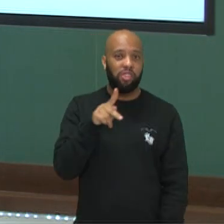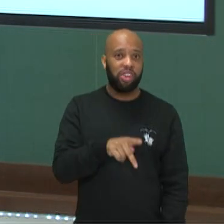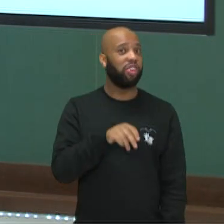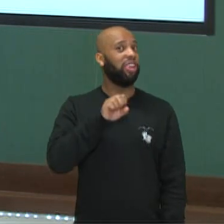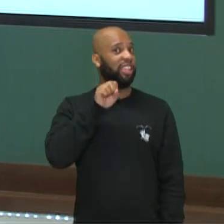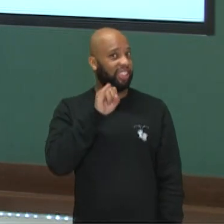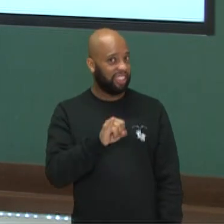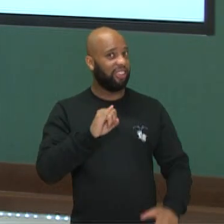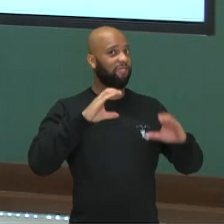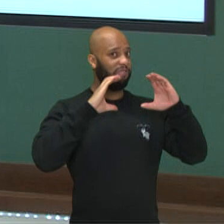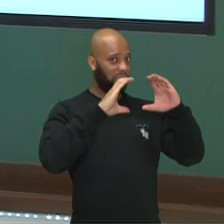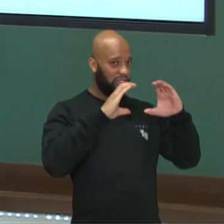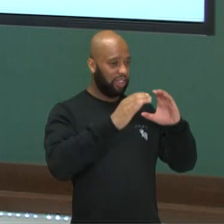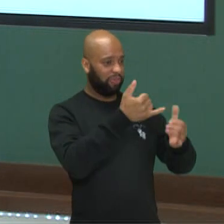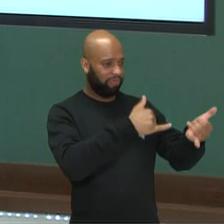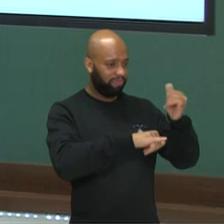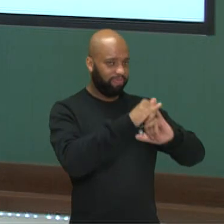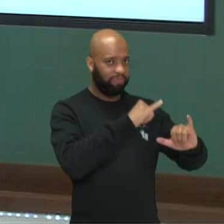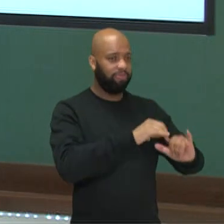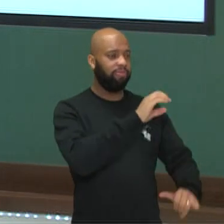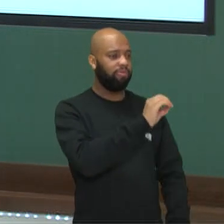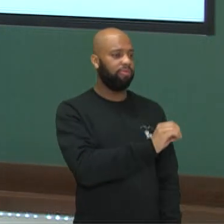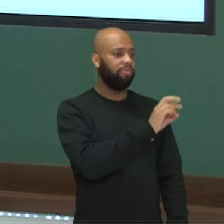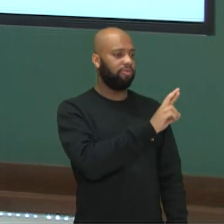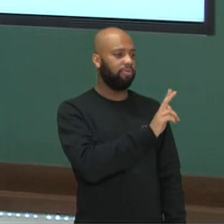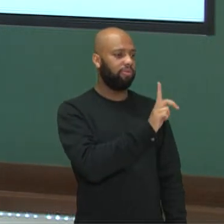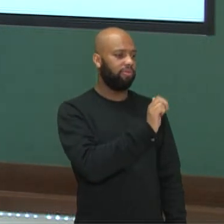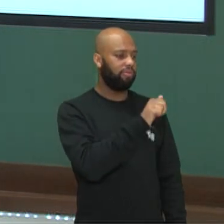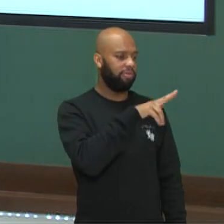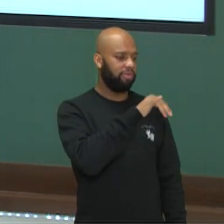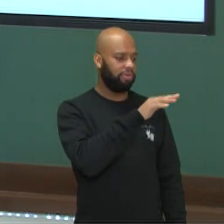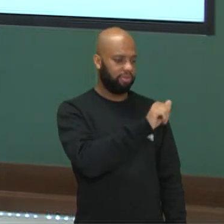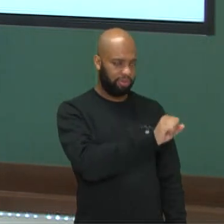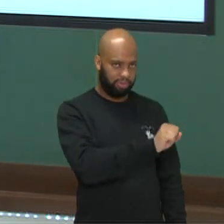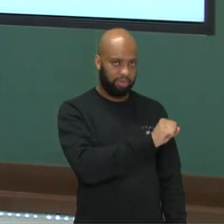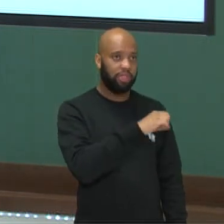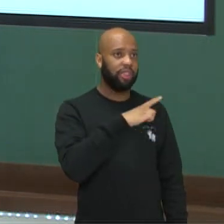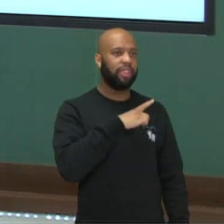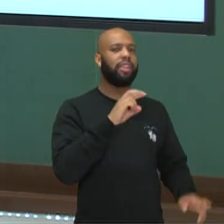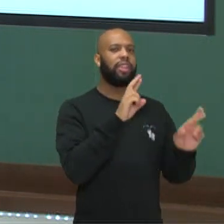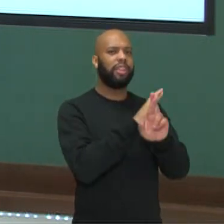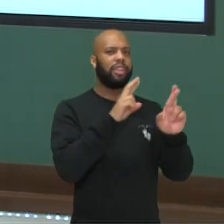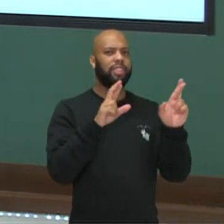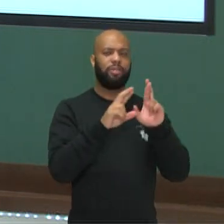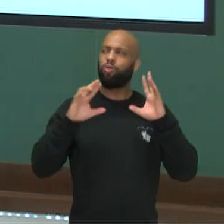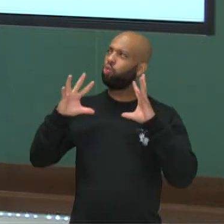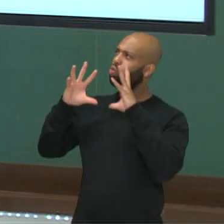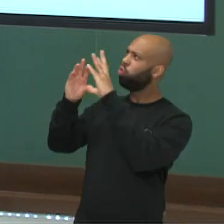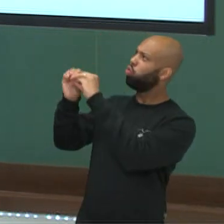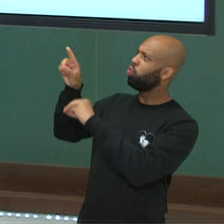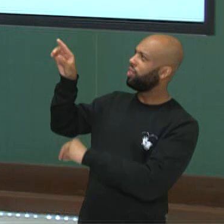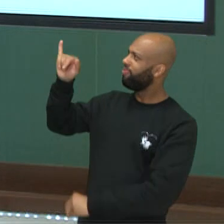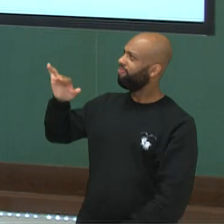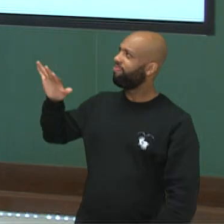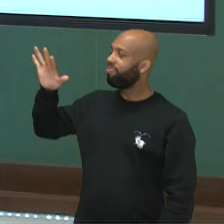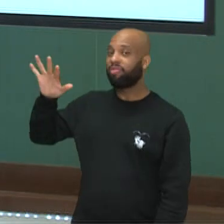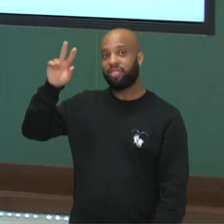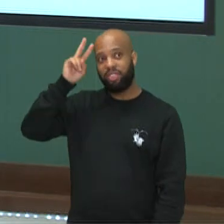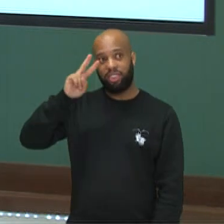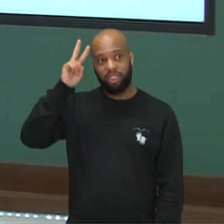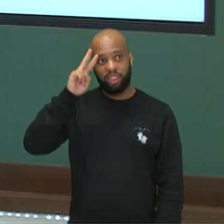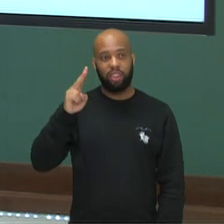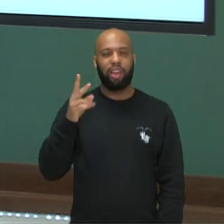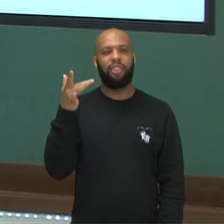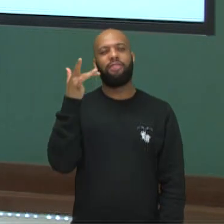funções químicas orgânicas oxigenadas está relacionada a todas essas imagens que lembra